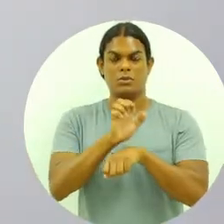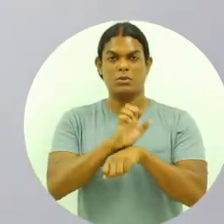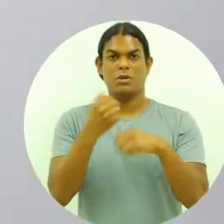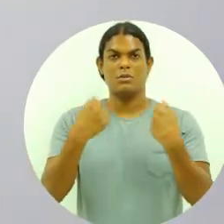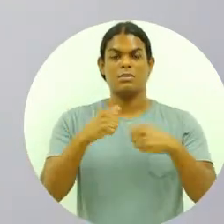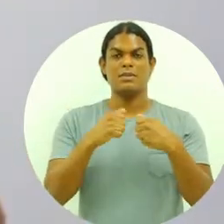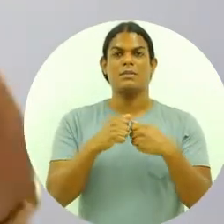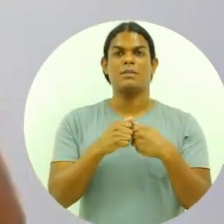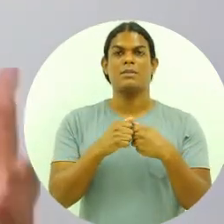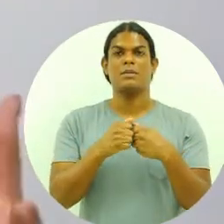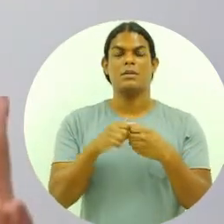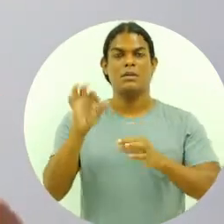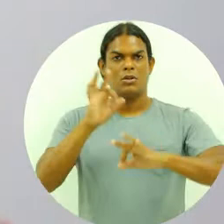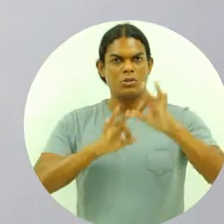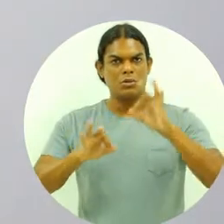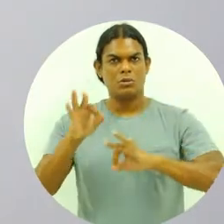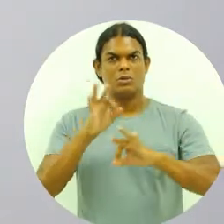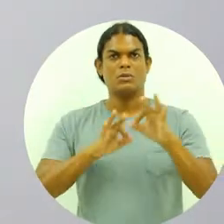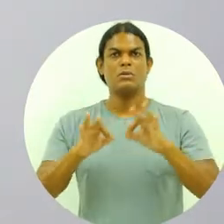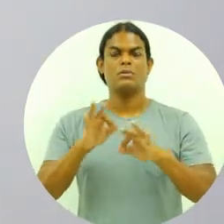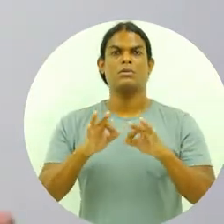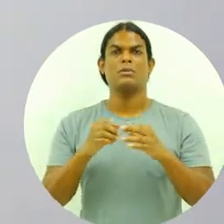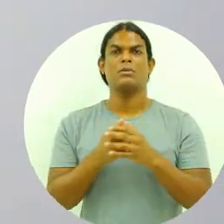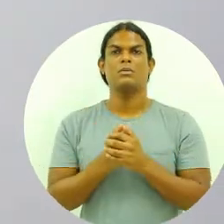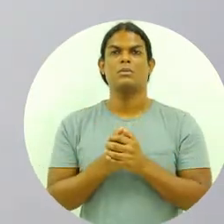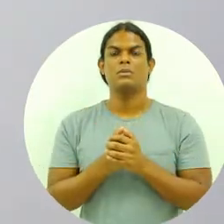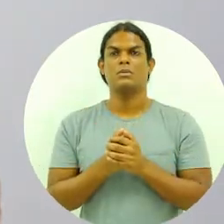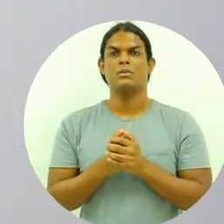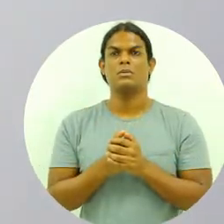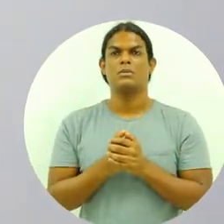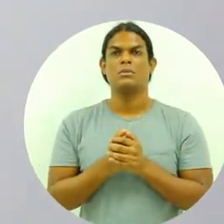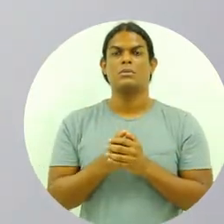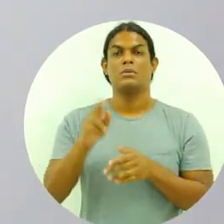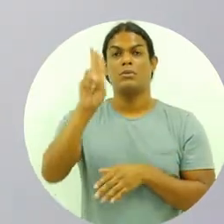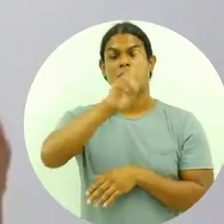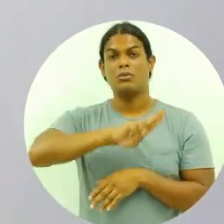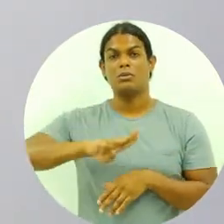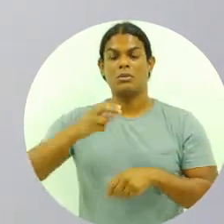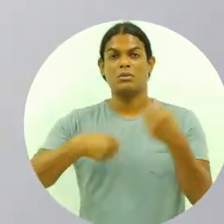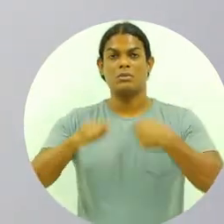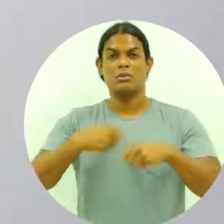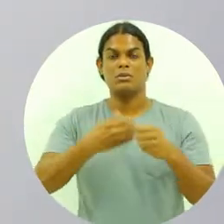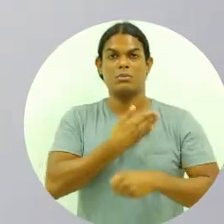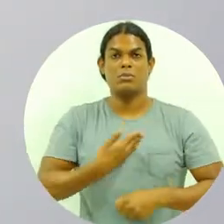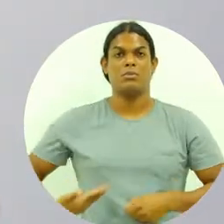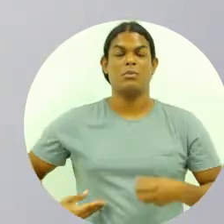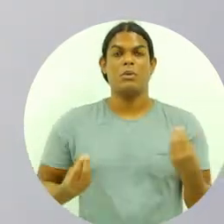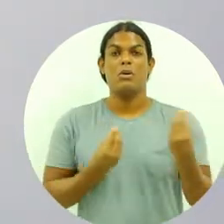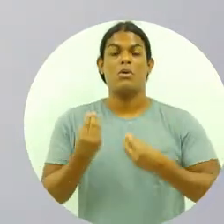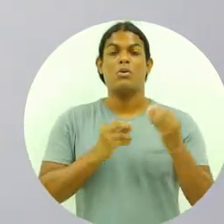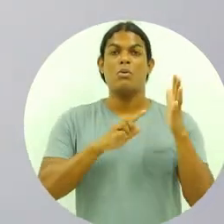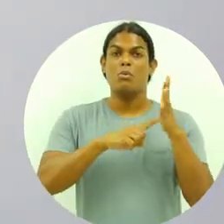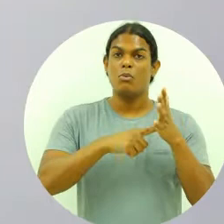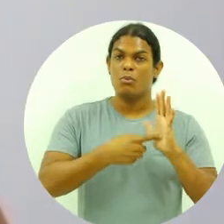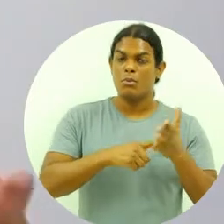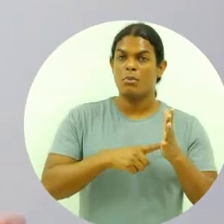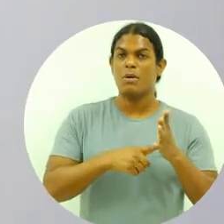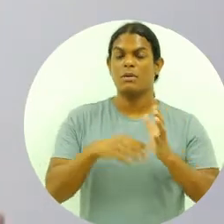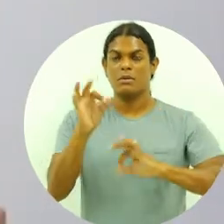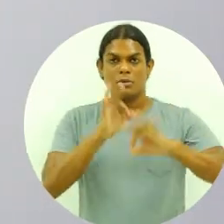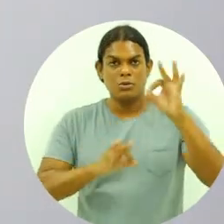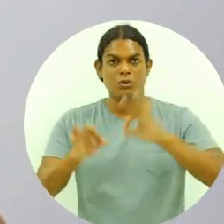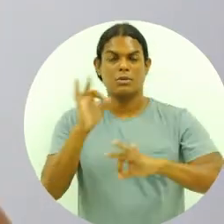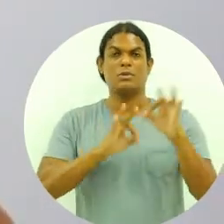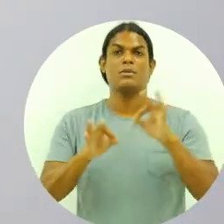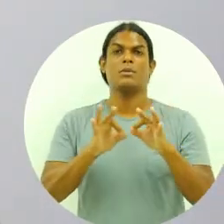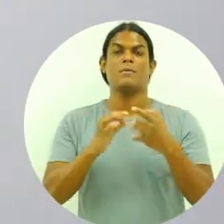Estado precisa funcionar. Ele vai lançar mão da administração pública como uma máquina, um mecanismo ou os meios através